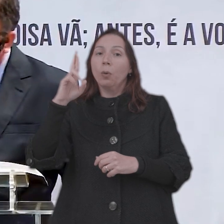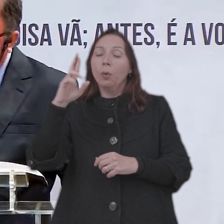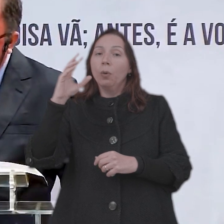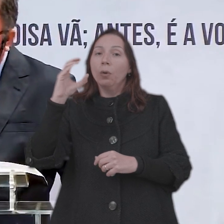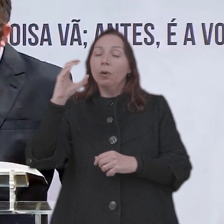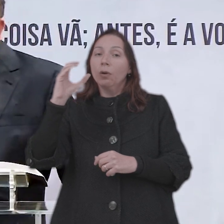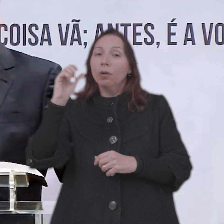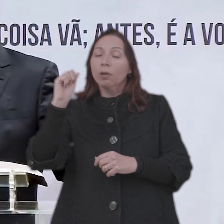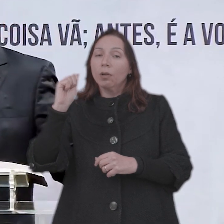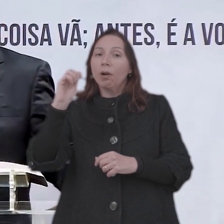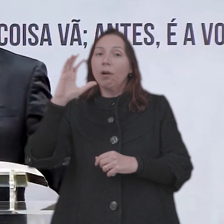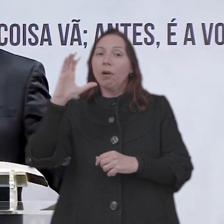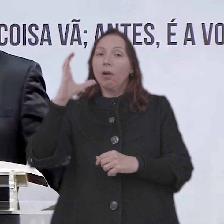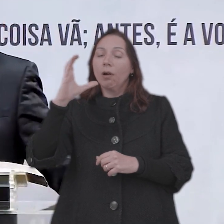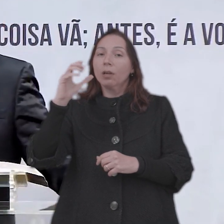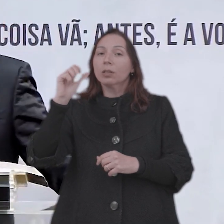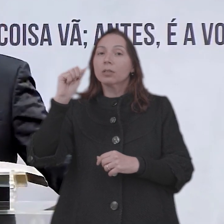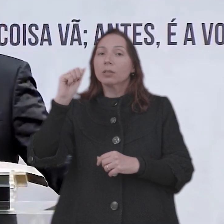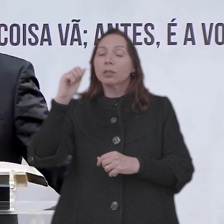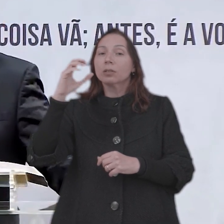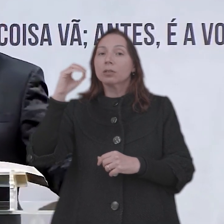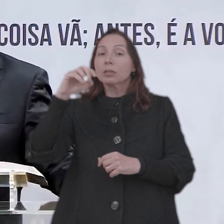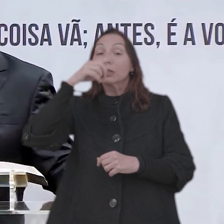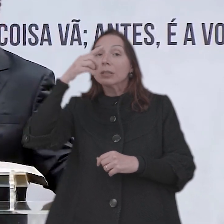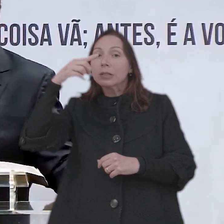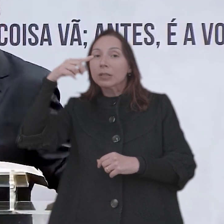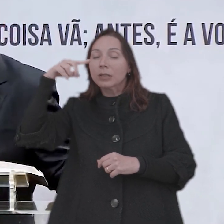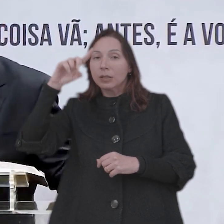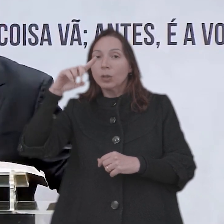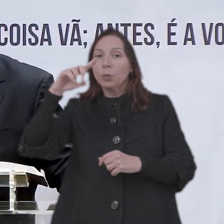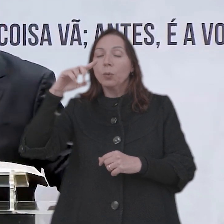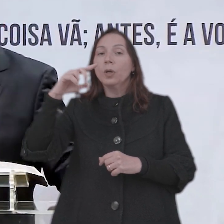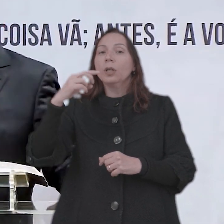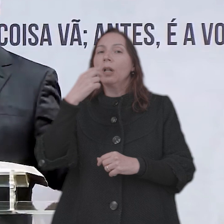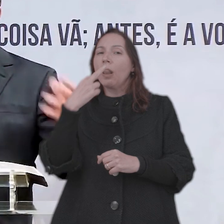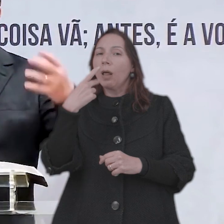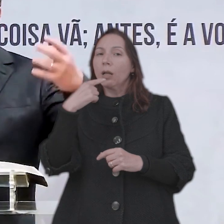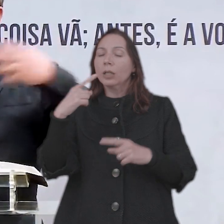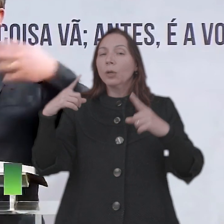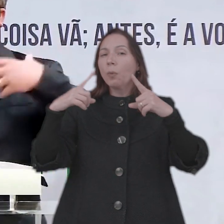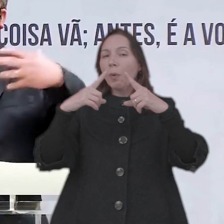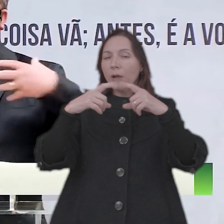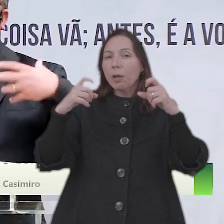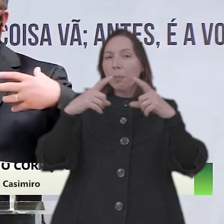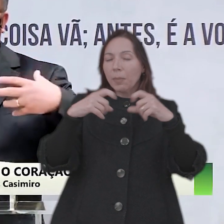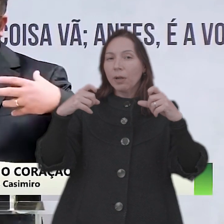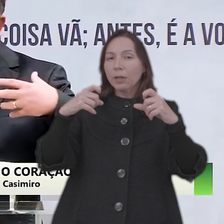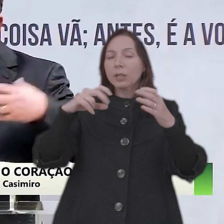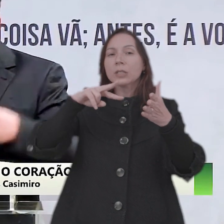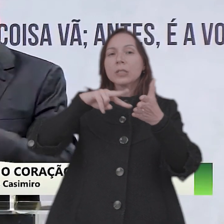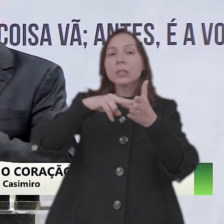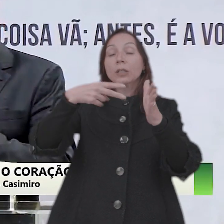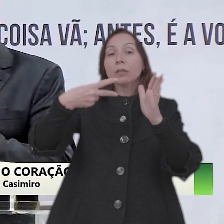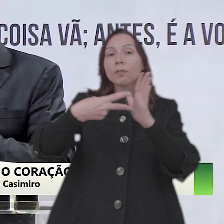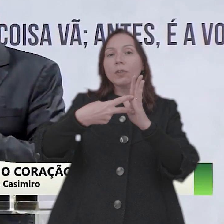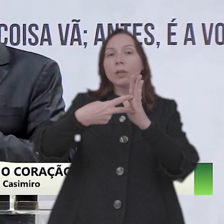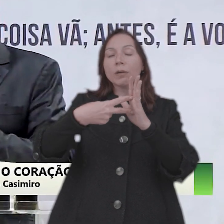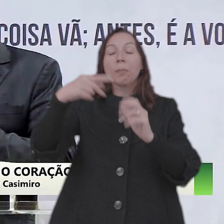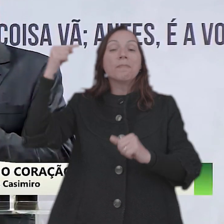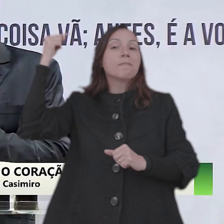lebab, é um substantivo que significa mente ou ser interior.